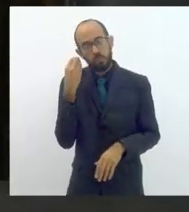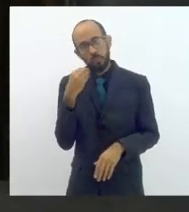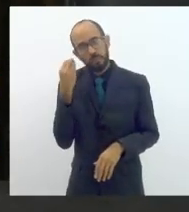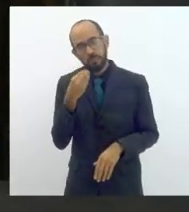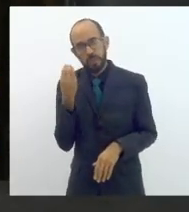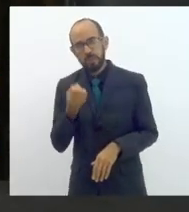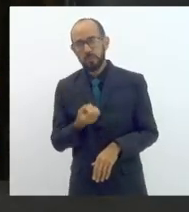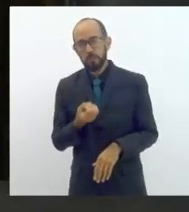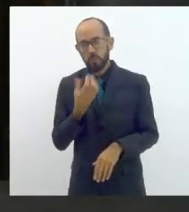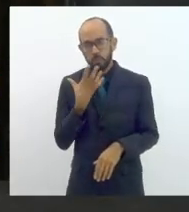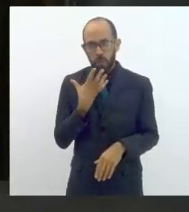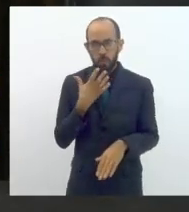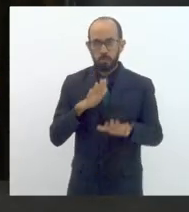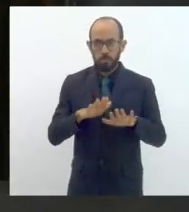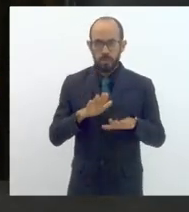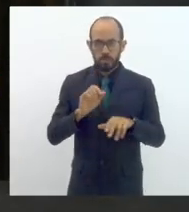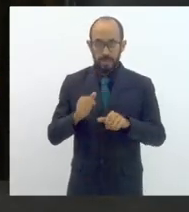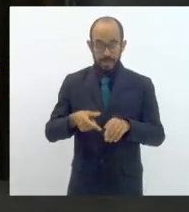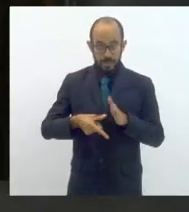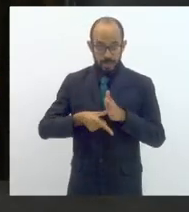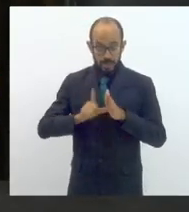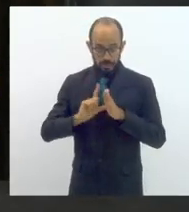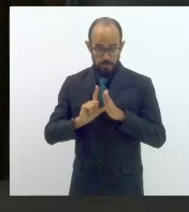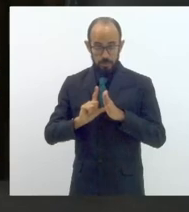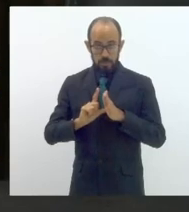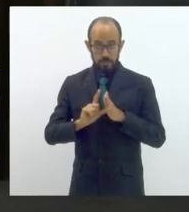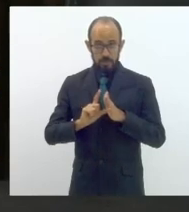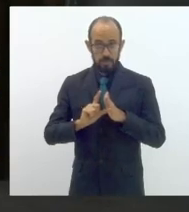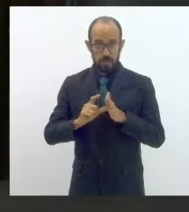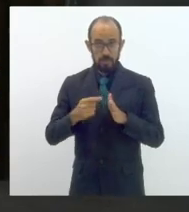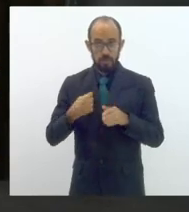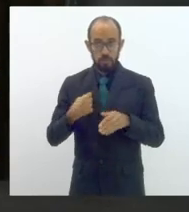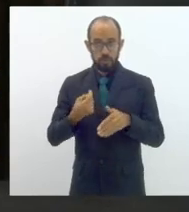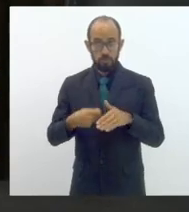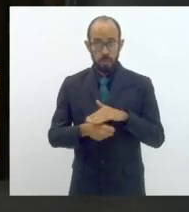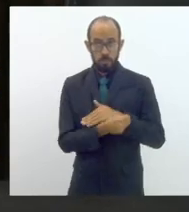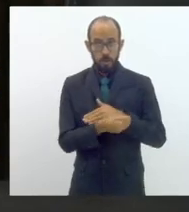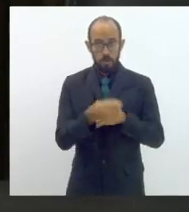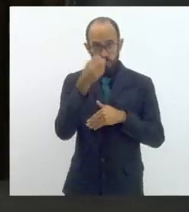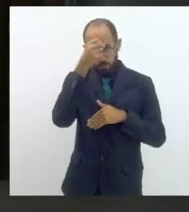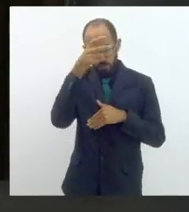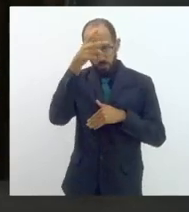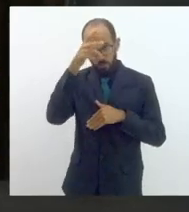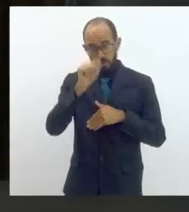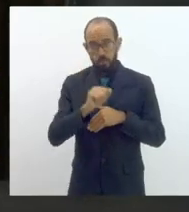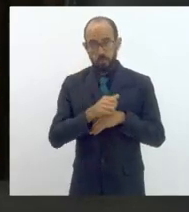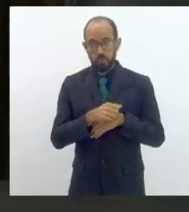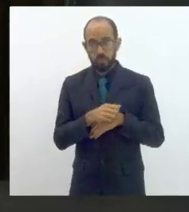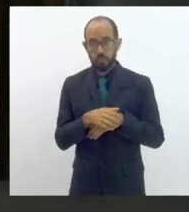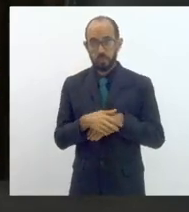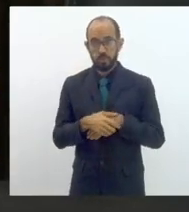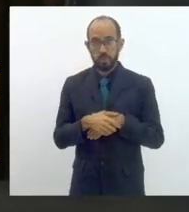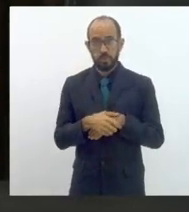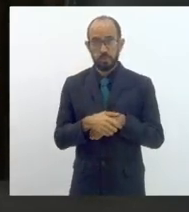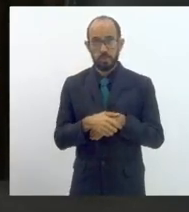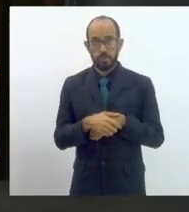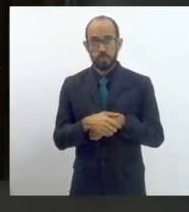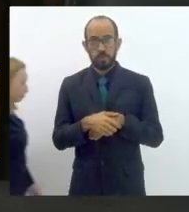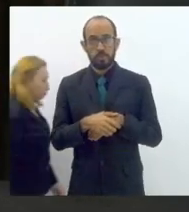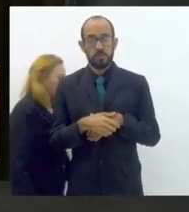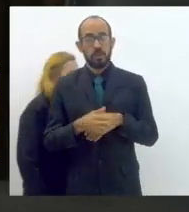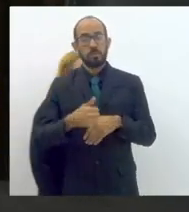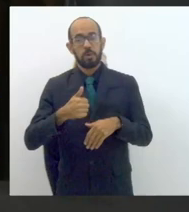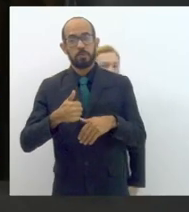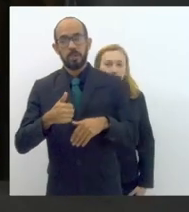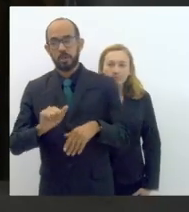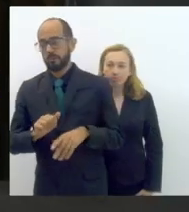bacana. Mas antes de eu ter sido eleito prefeito, eu fui deputado estadual. Porque, na verdade, a primeira eleição que eu